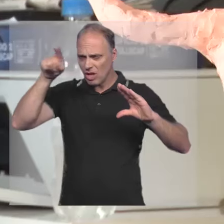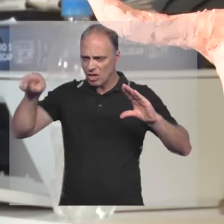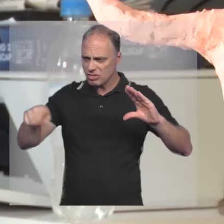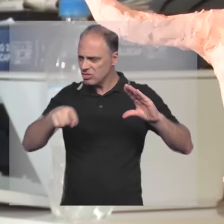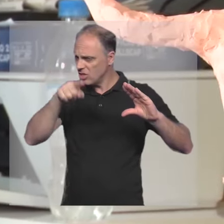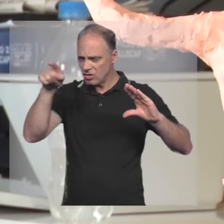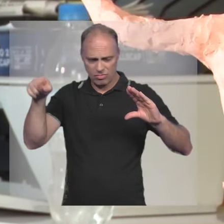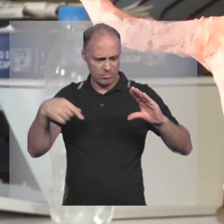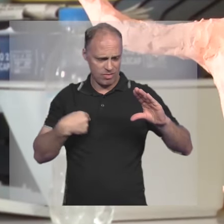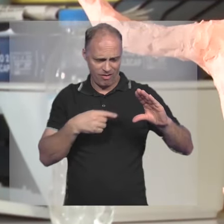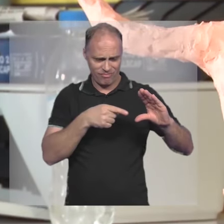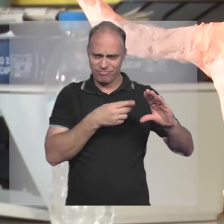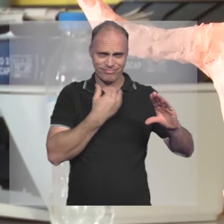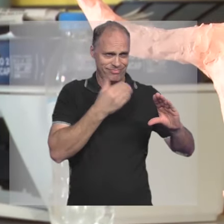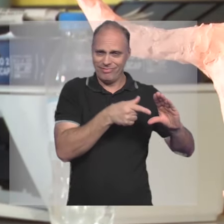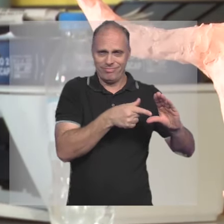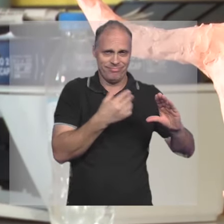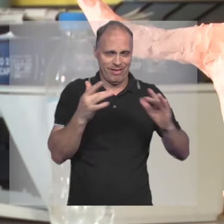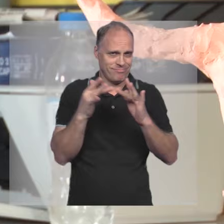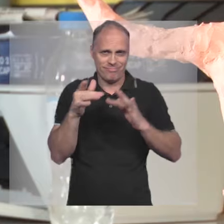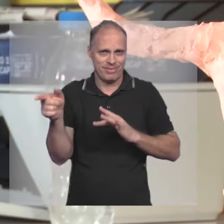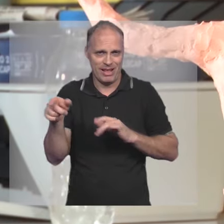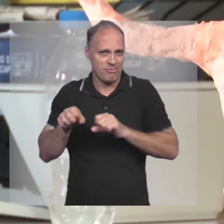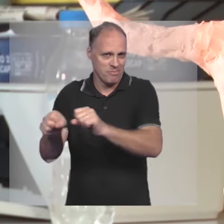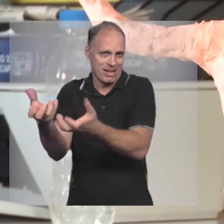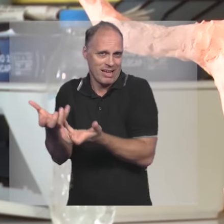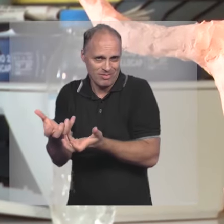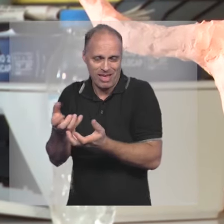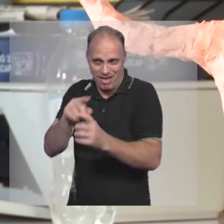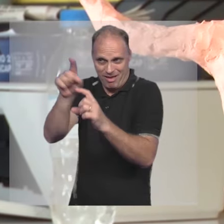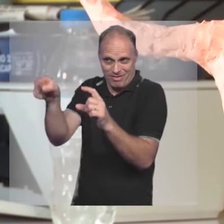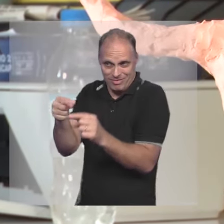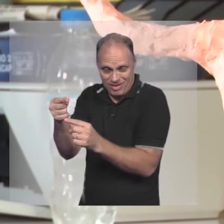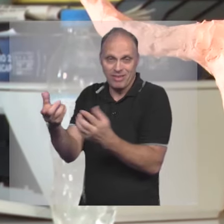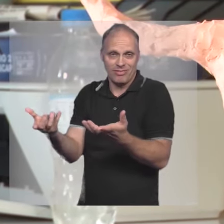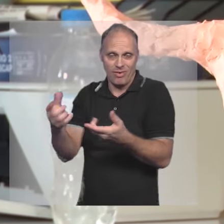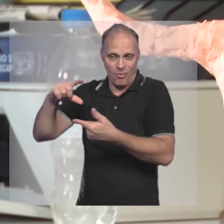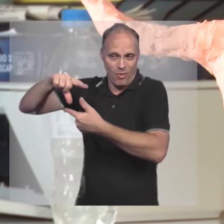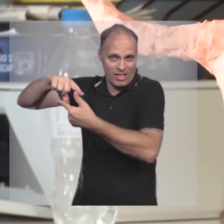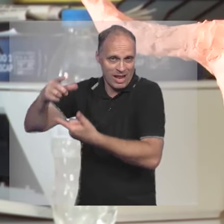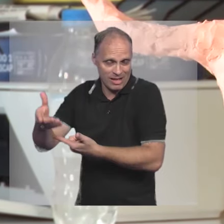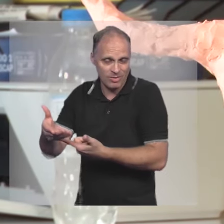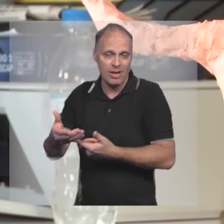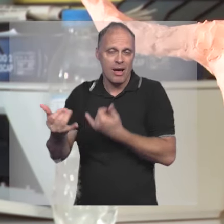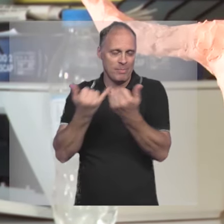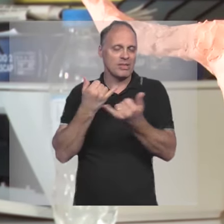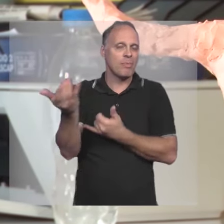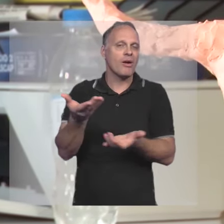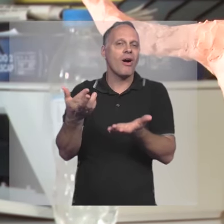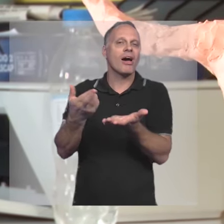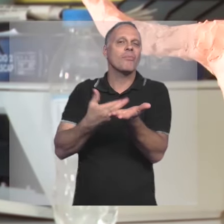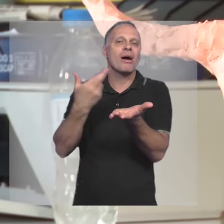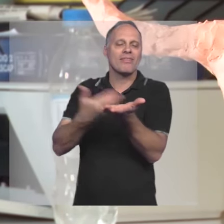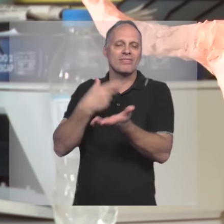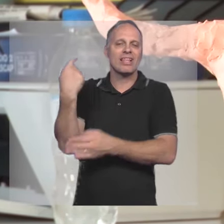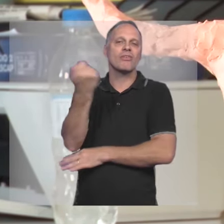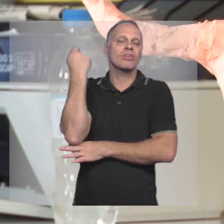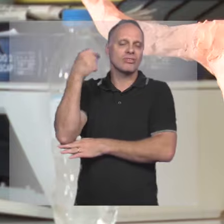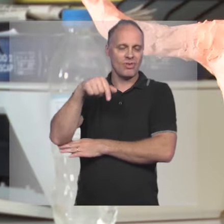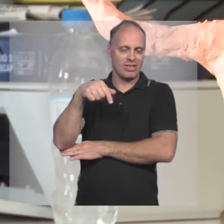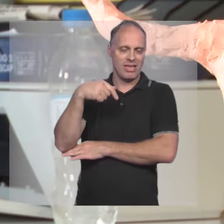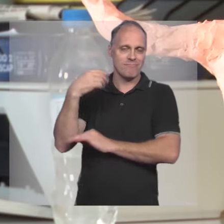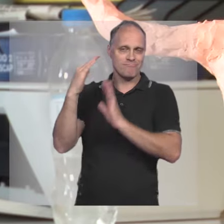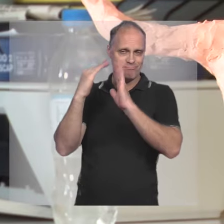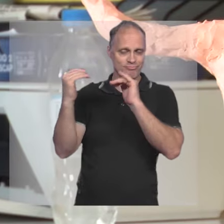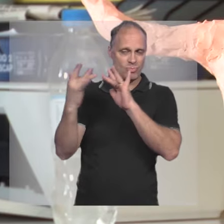adiantar nada eu ficar forçando o que eu quero. Agora, recentemente, por exemplo, uma revista aqui do Rio Grande do Sul me